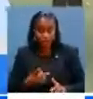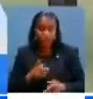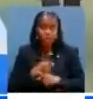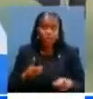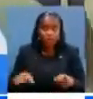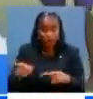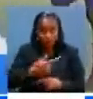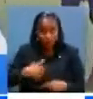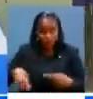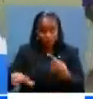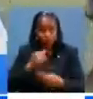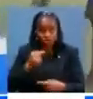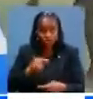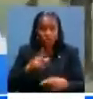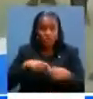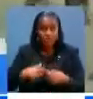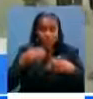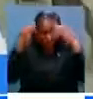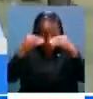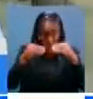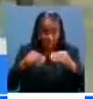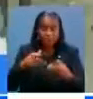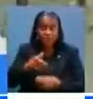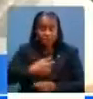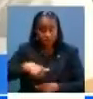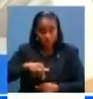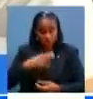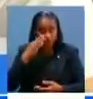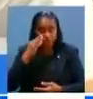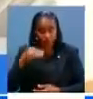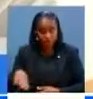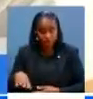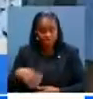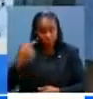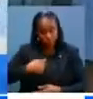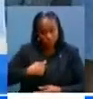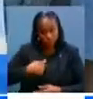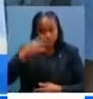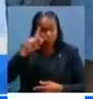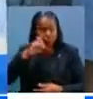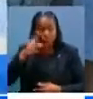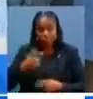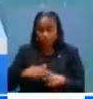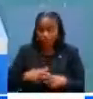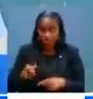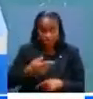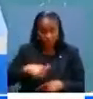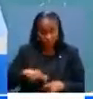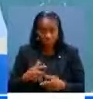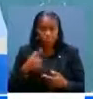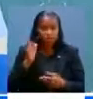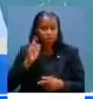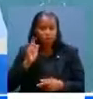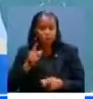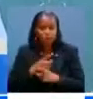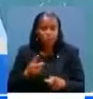vamos conseguir parcerias para ensinarmos realmente as nossas crianças a se autoprotegerem. O nosso empenho tem sido total,